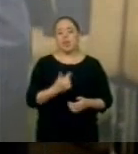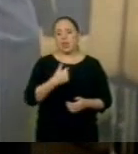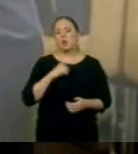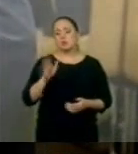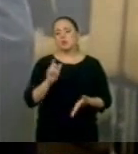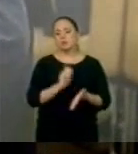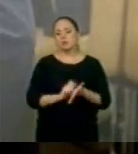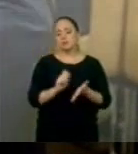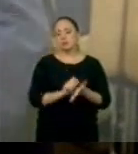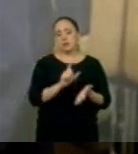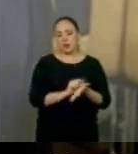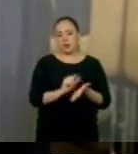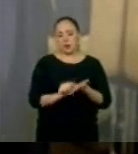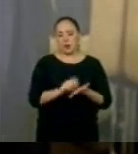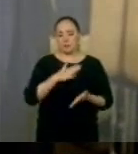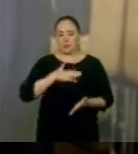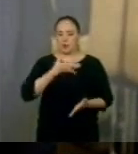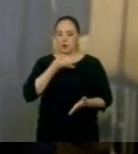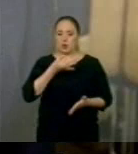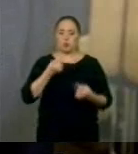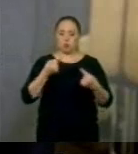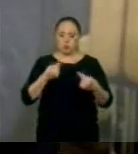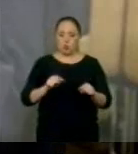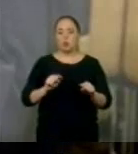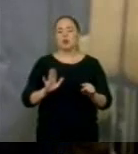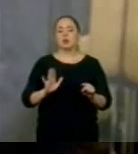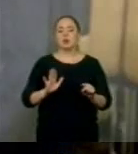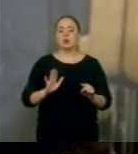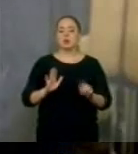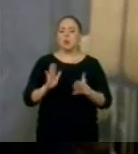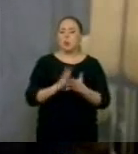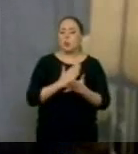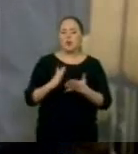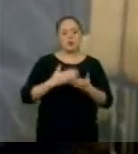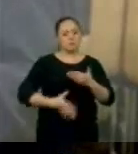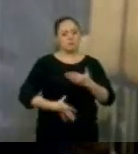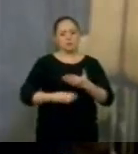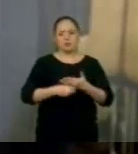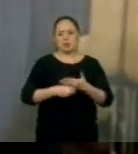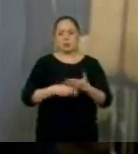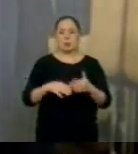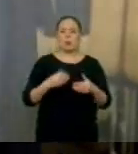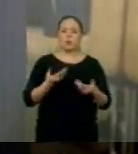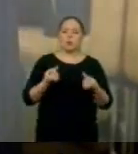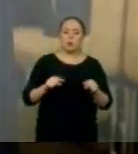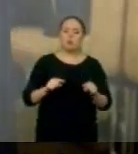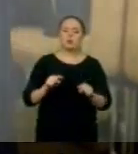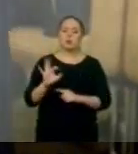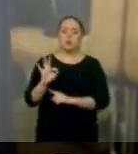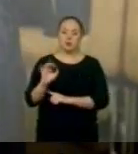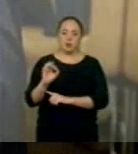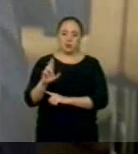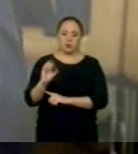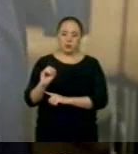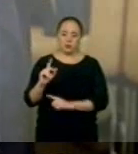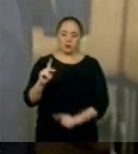artigo este meu entendimento contra qualquer emenda, qualquer foro por prerrogativa